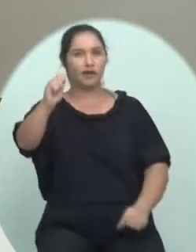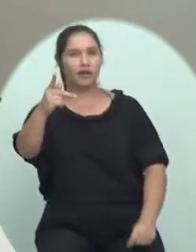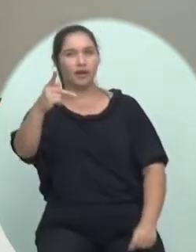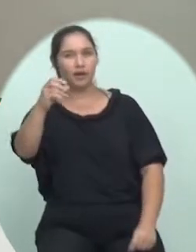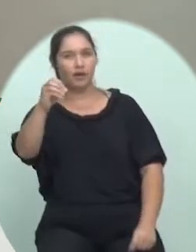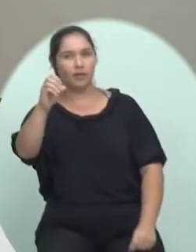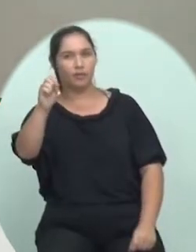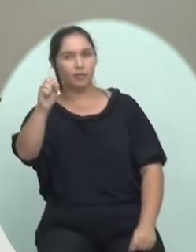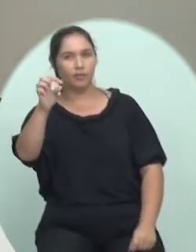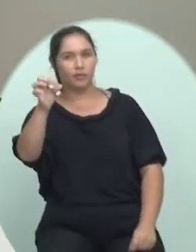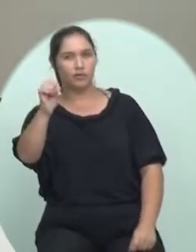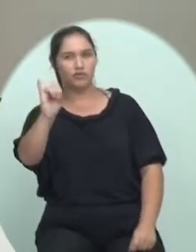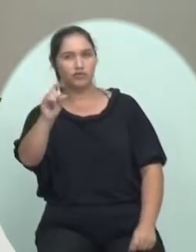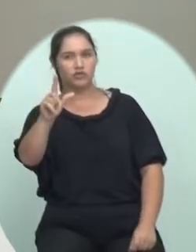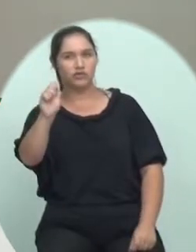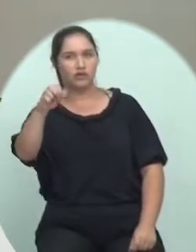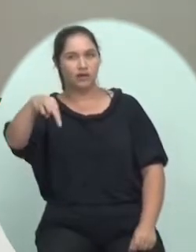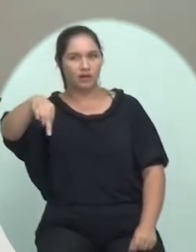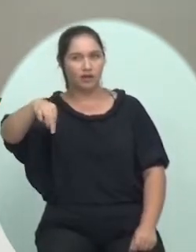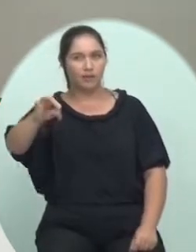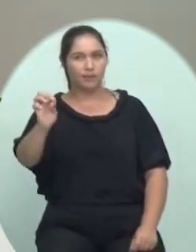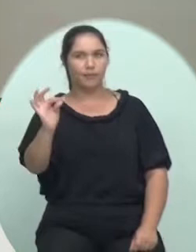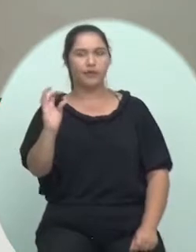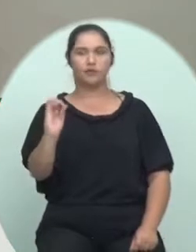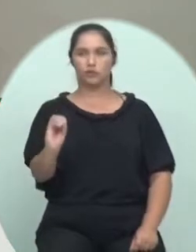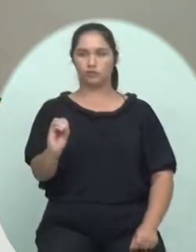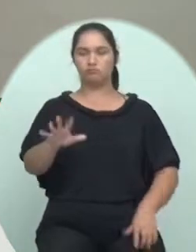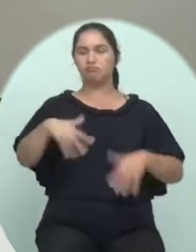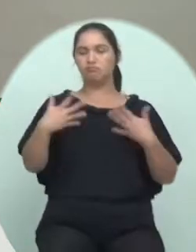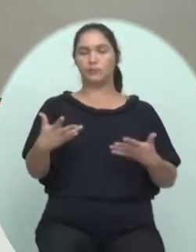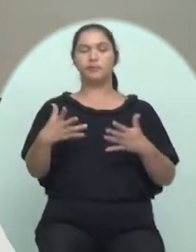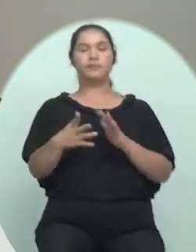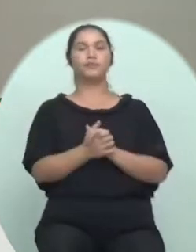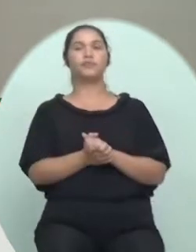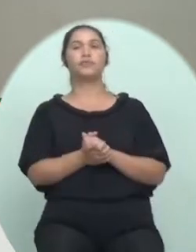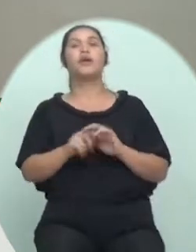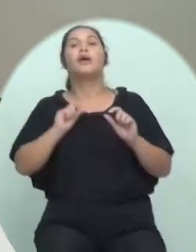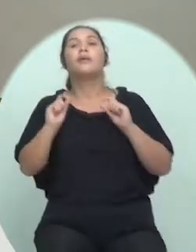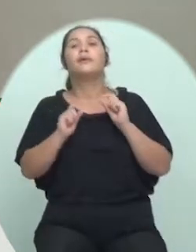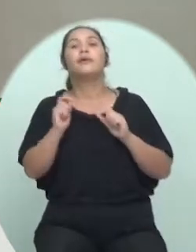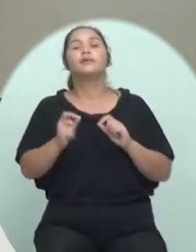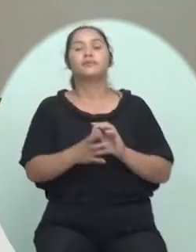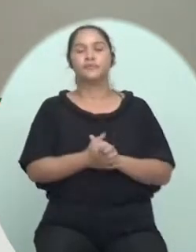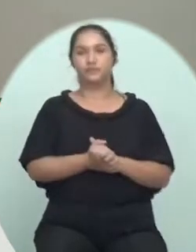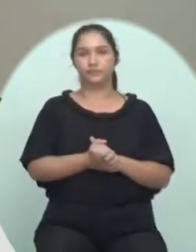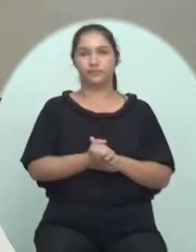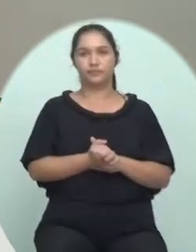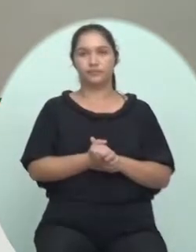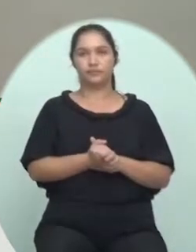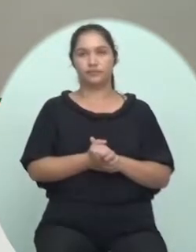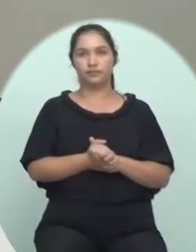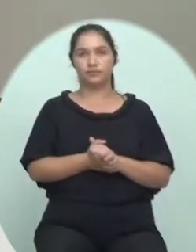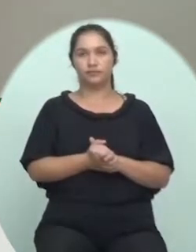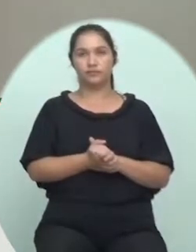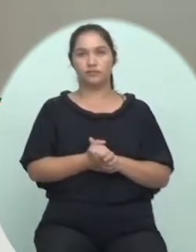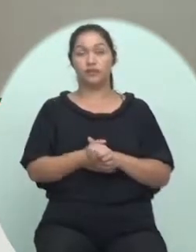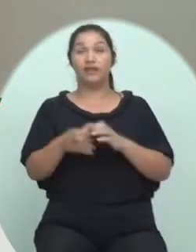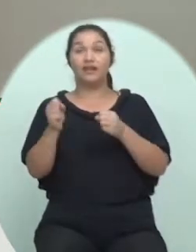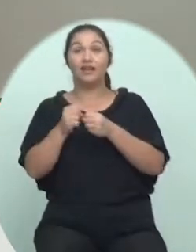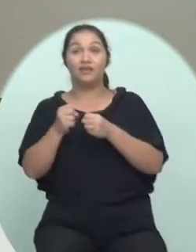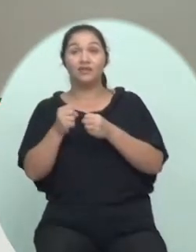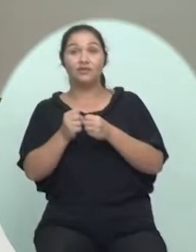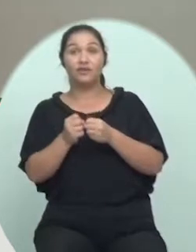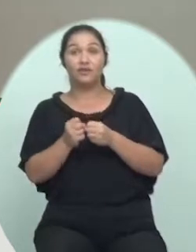refere. Ora, um apostilamento, ele pode ser feito à observação no próprio